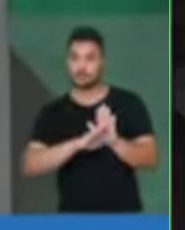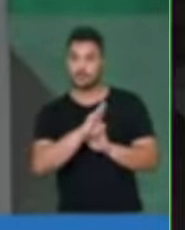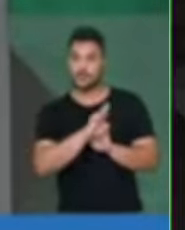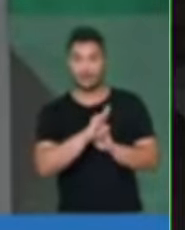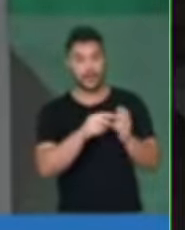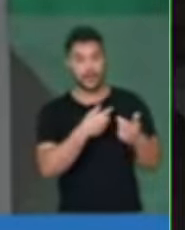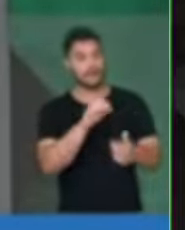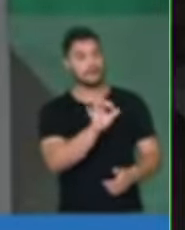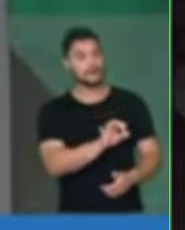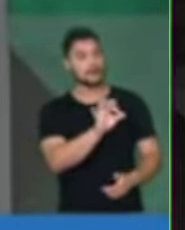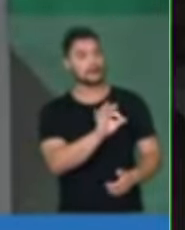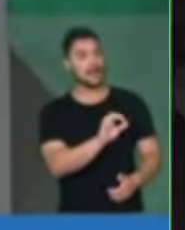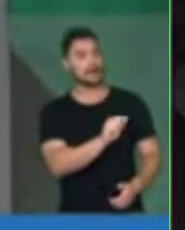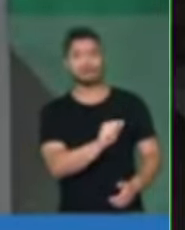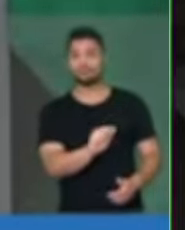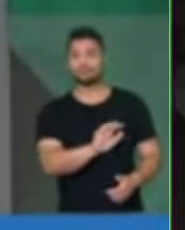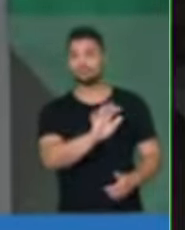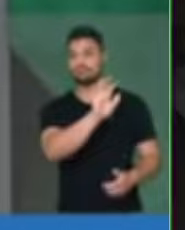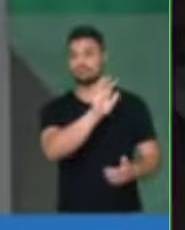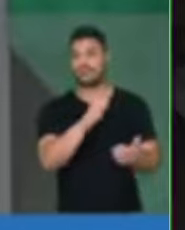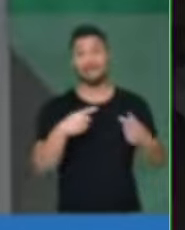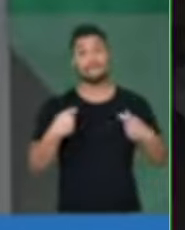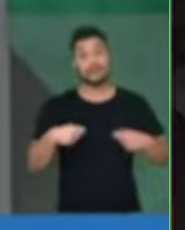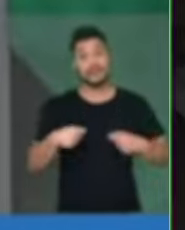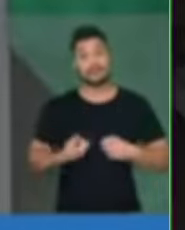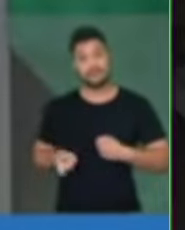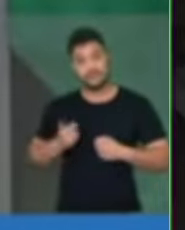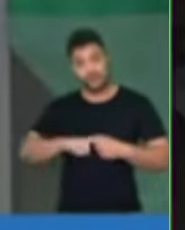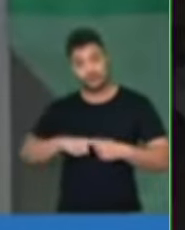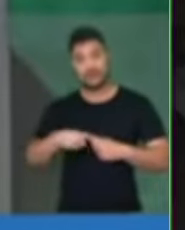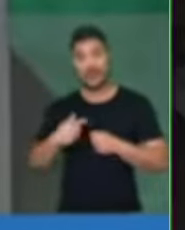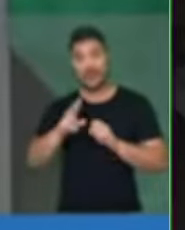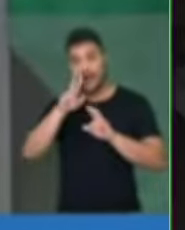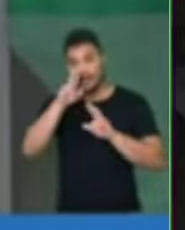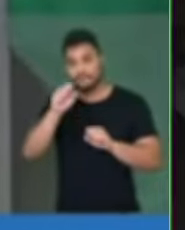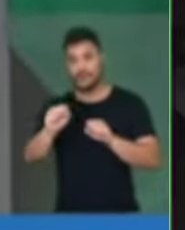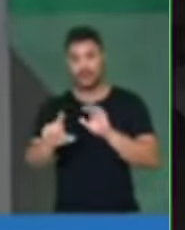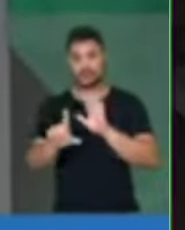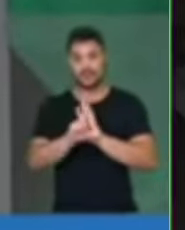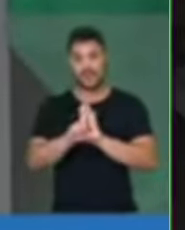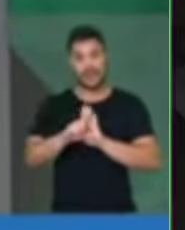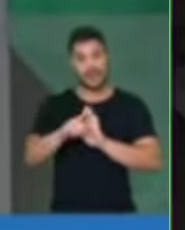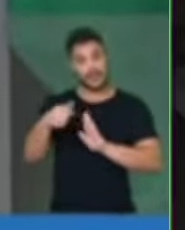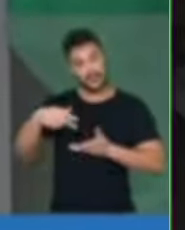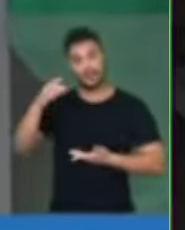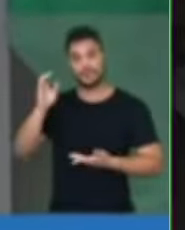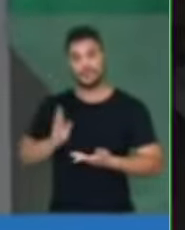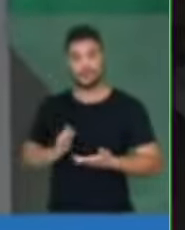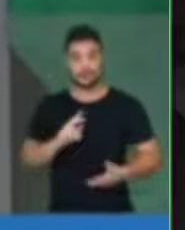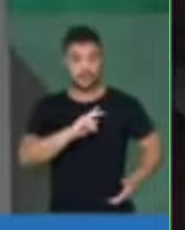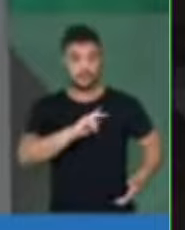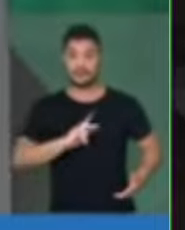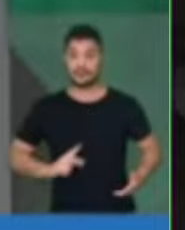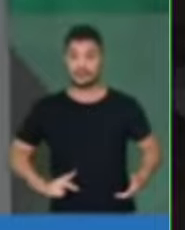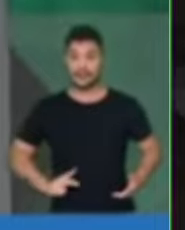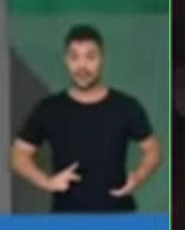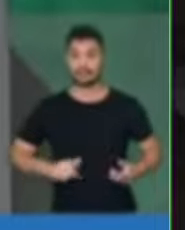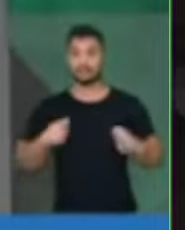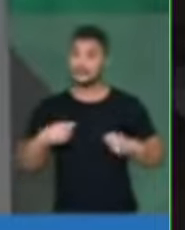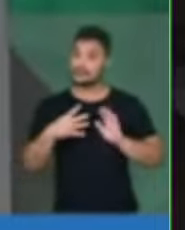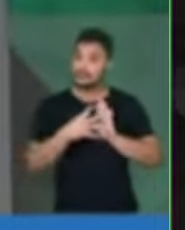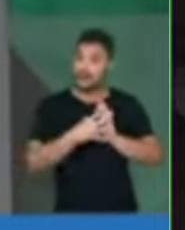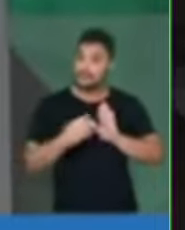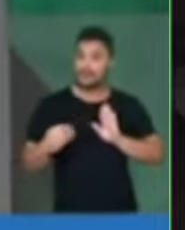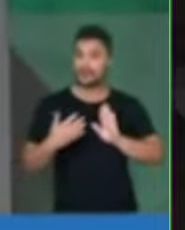inflação. Precisamos devolver a segurança jurídica e institucional ao nosso país. Presidência é lugar de dar exemplo. Vamos